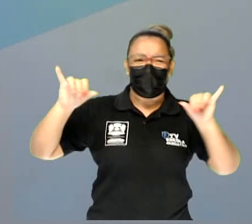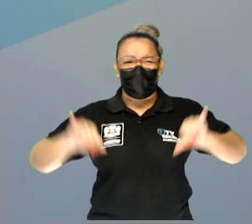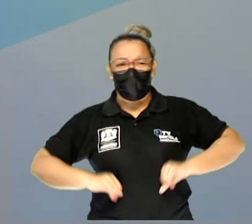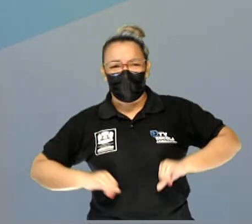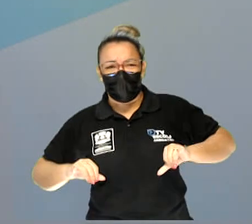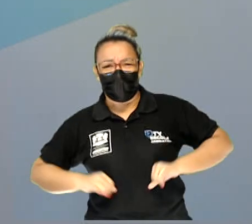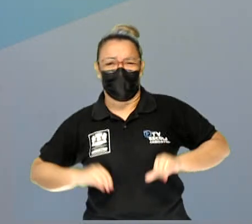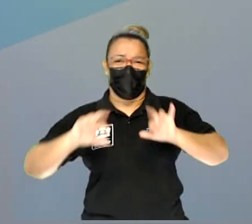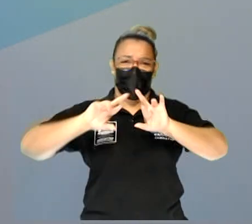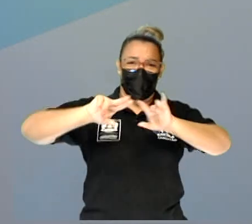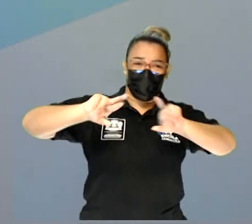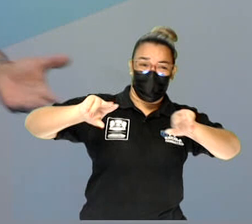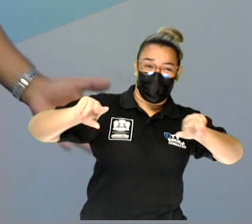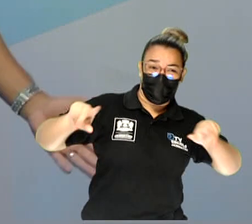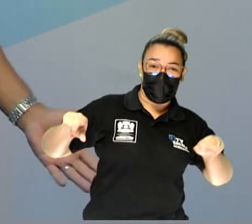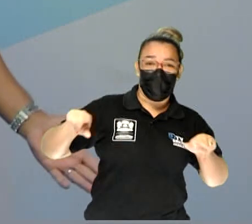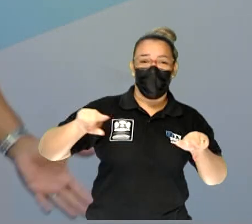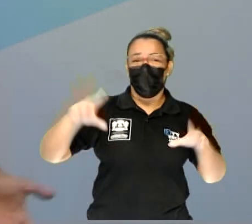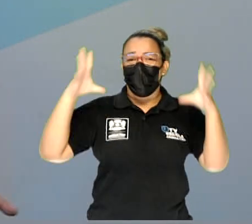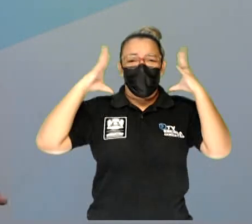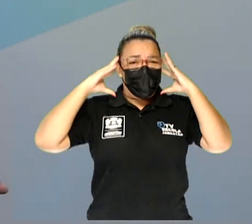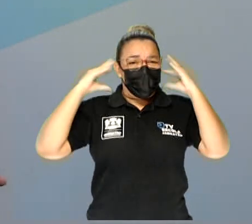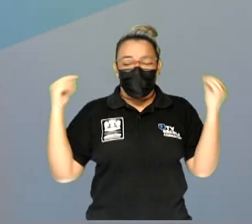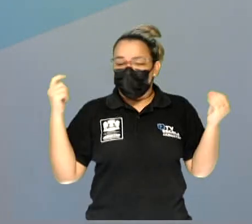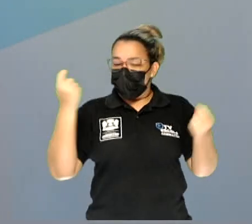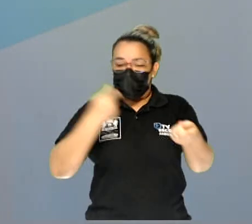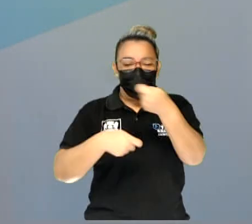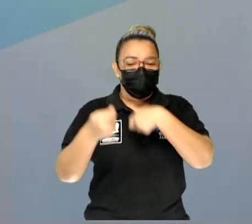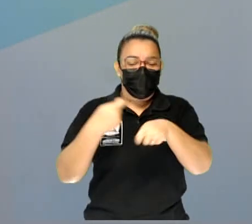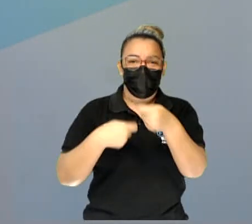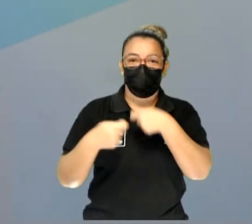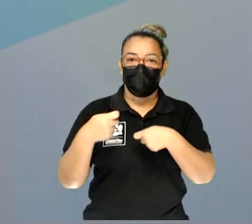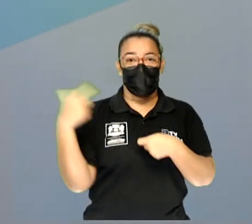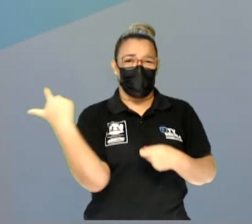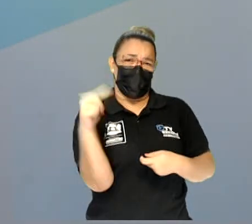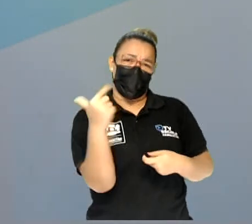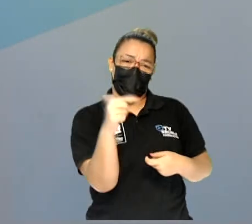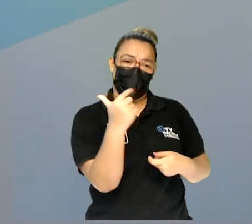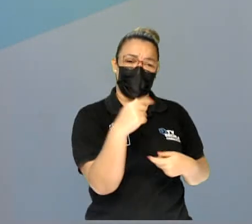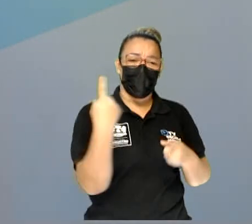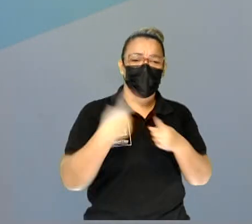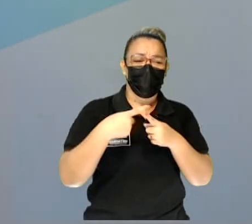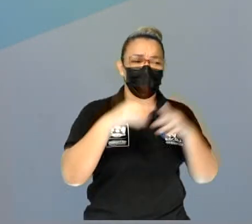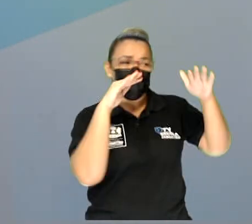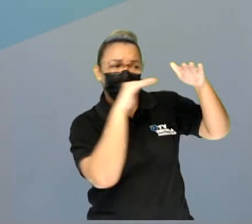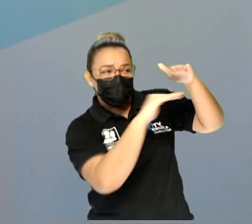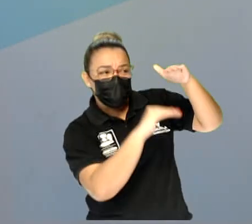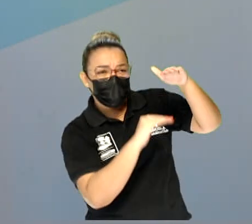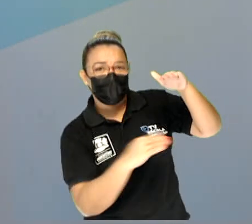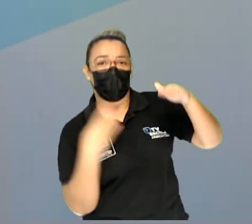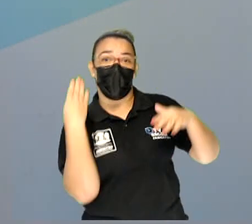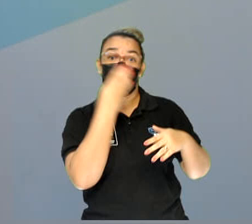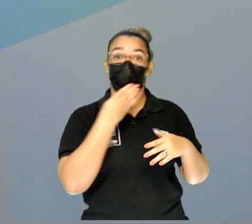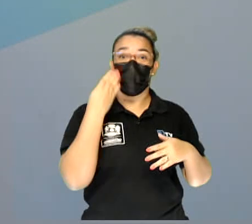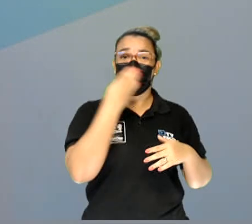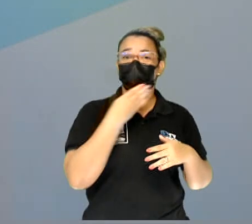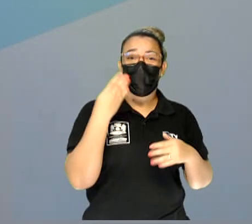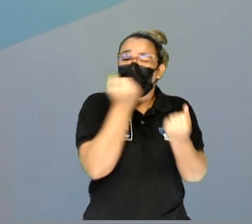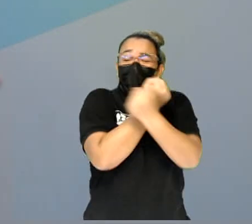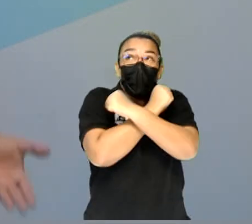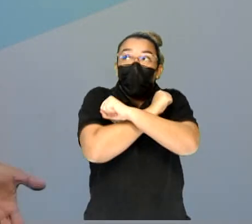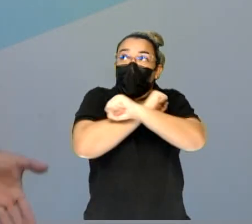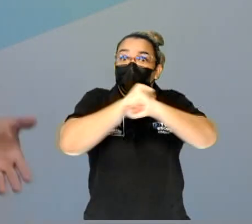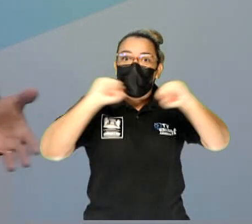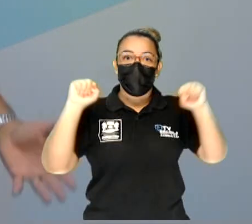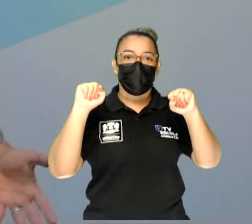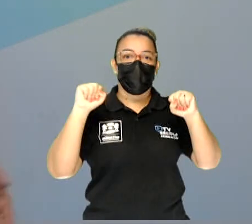derrotas, os holandeses estavam perdendo o controle sobre as rotas de abastecimento de açúcar e estava tornando impossível manter o